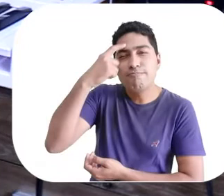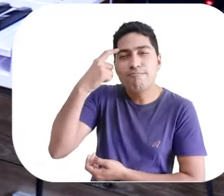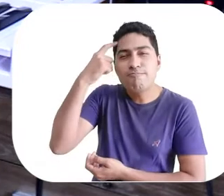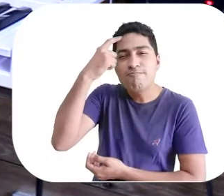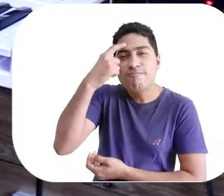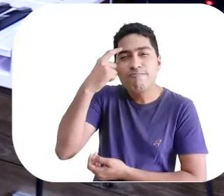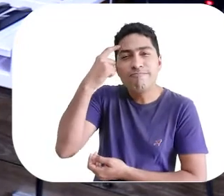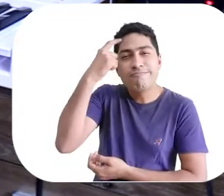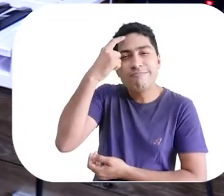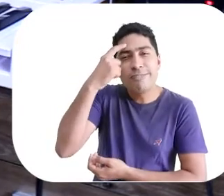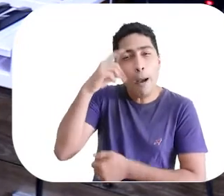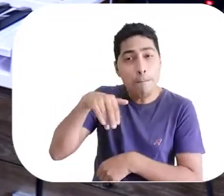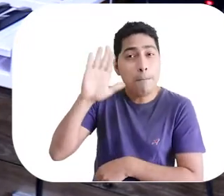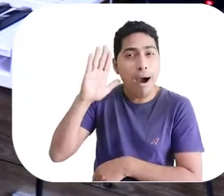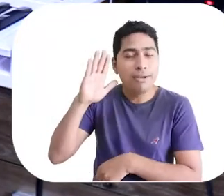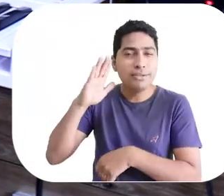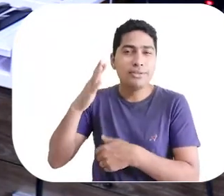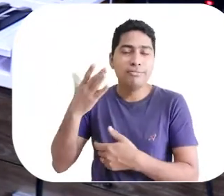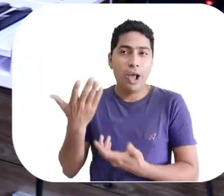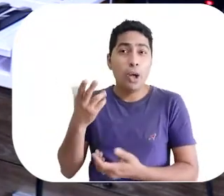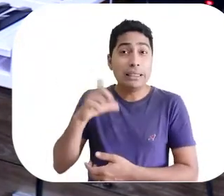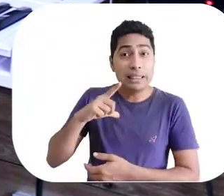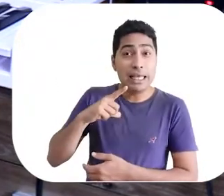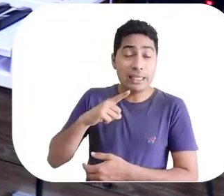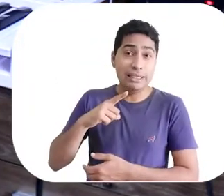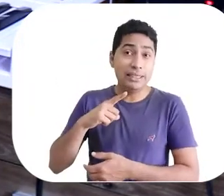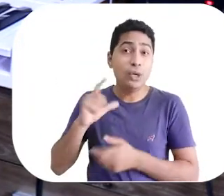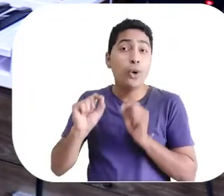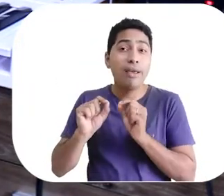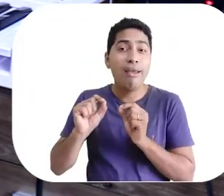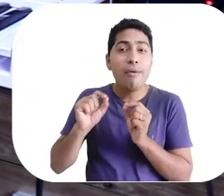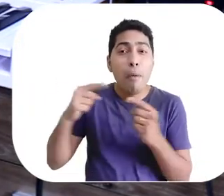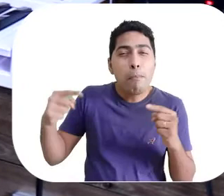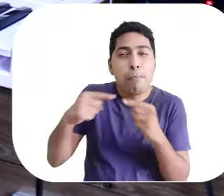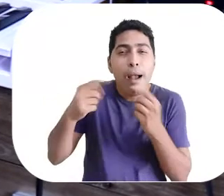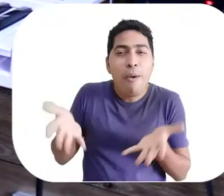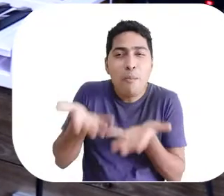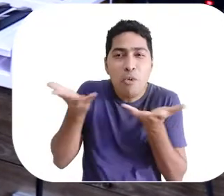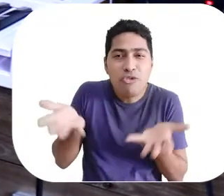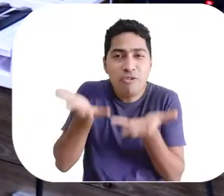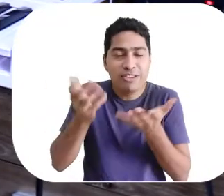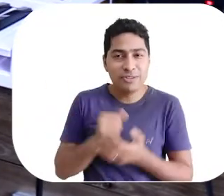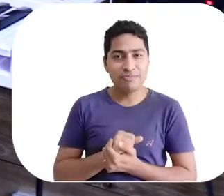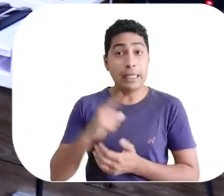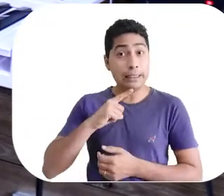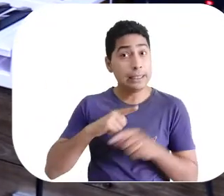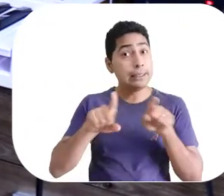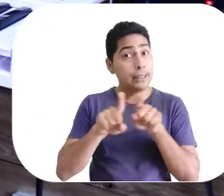vamos dizer assim, né? Que acho que é muito ligado a essa questão motivacional, né? Aí tem